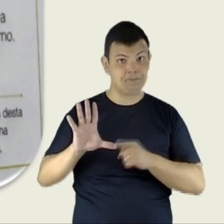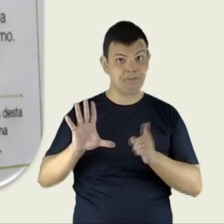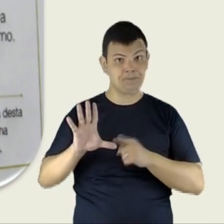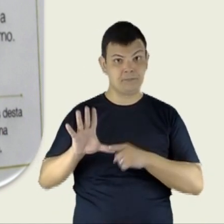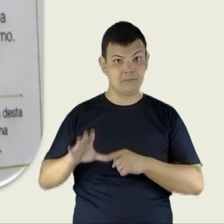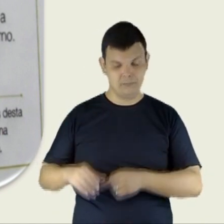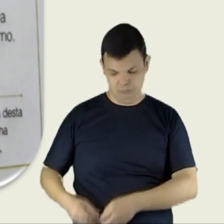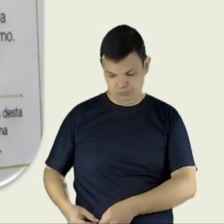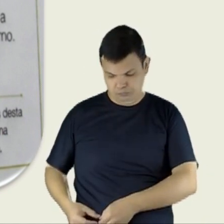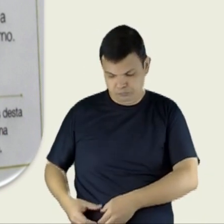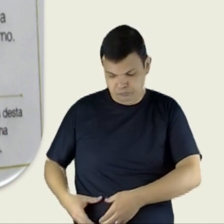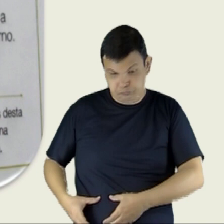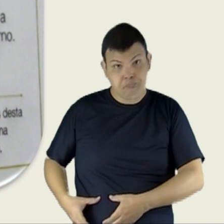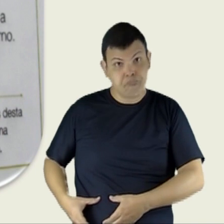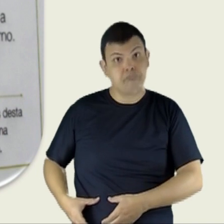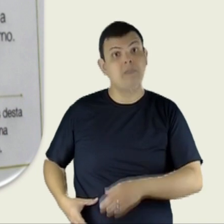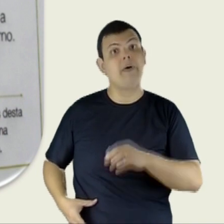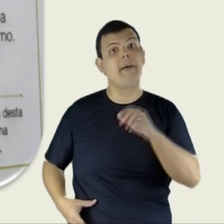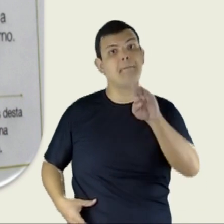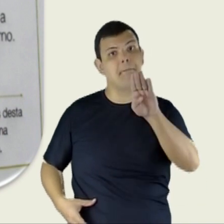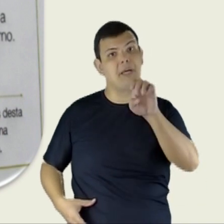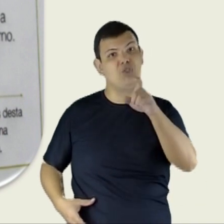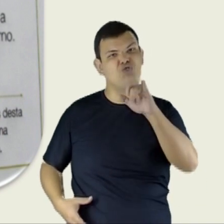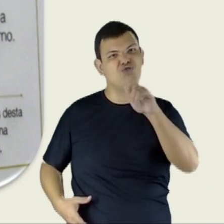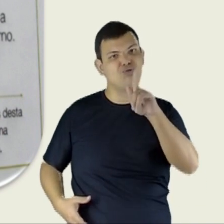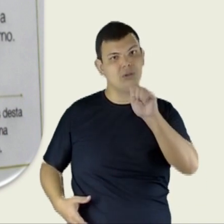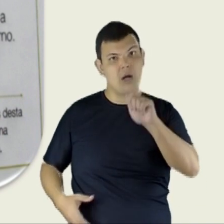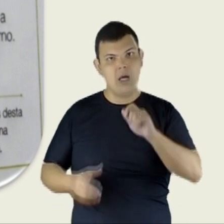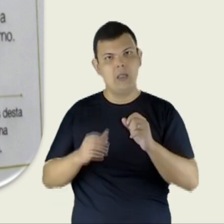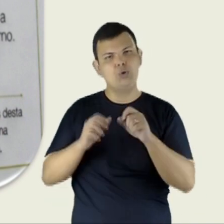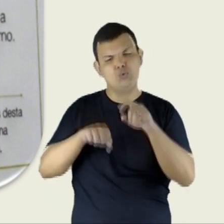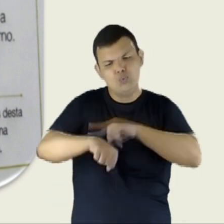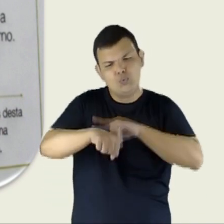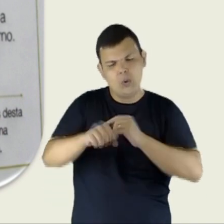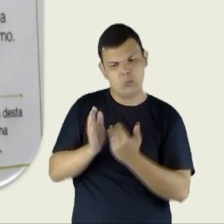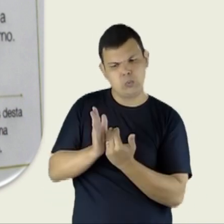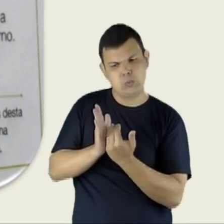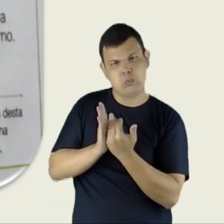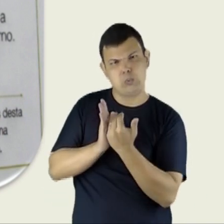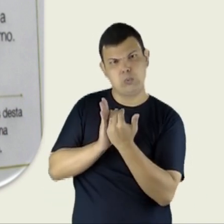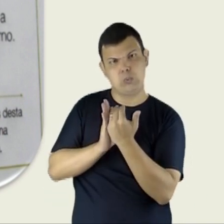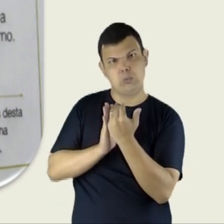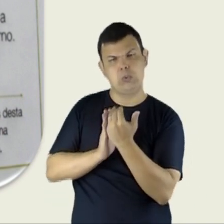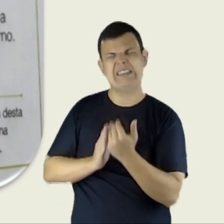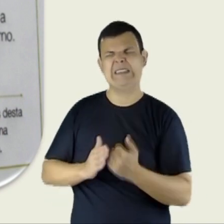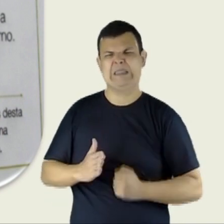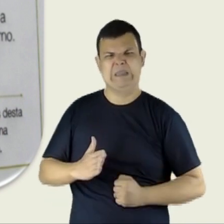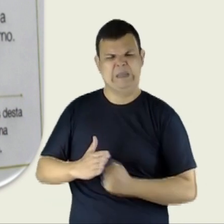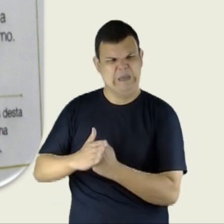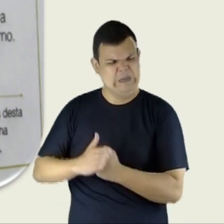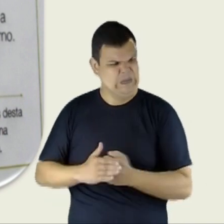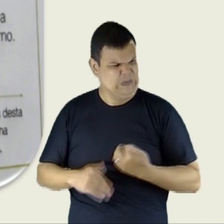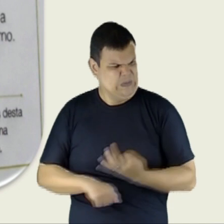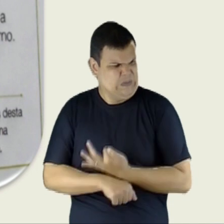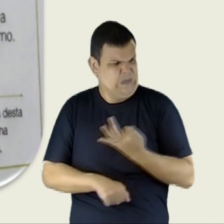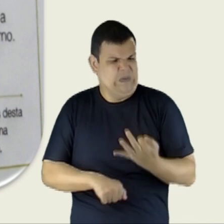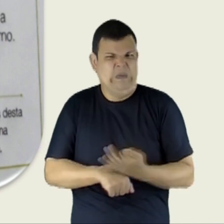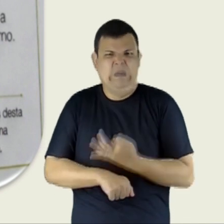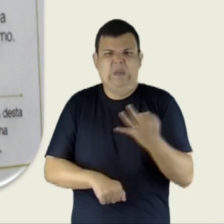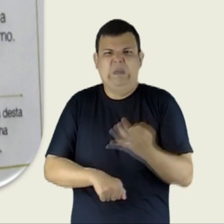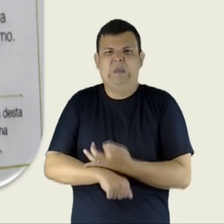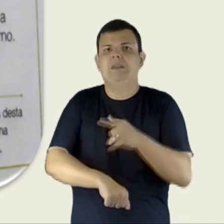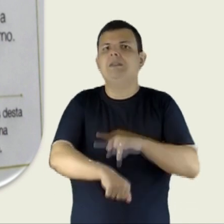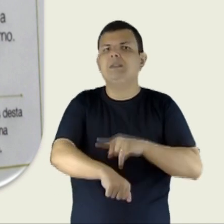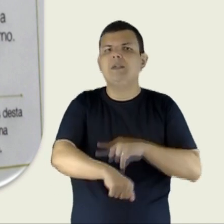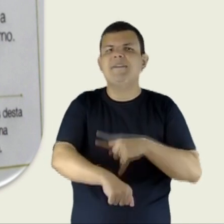fica armazenada na bexiga urinária. Quando a bexiga urinária fica cheia, sentimos aquela vontade de urinar, né? Aquela